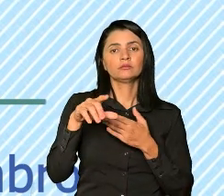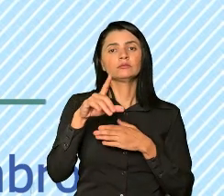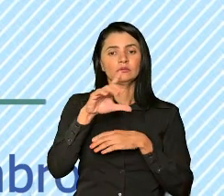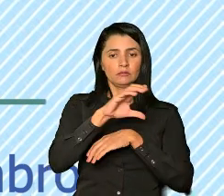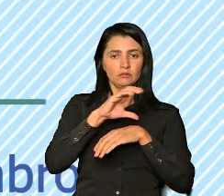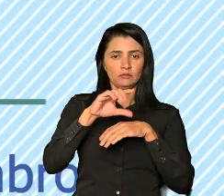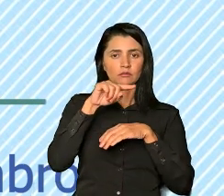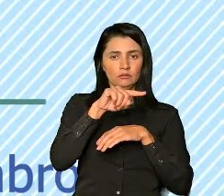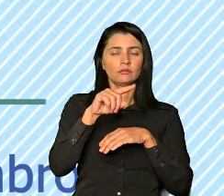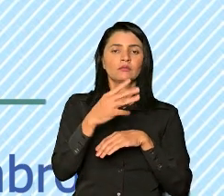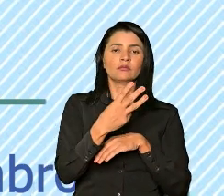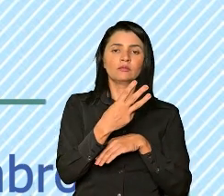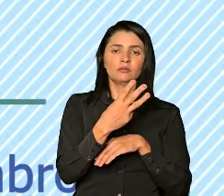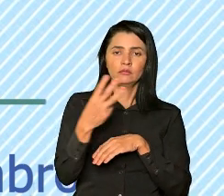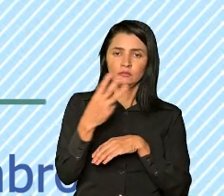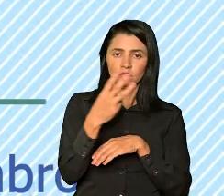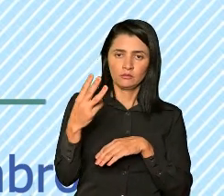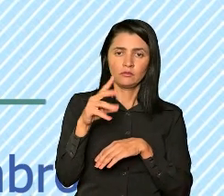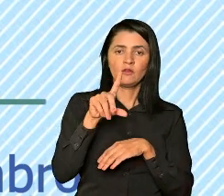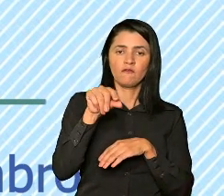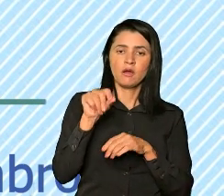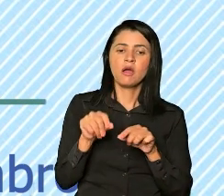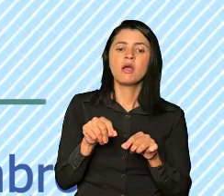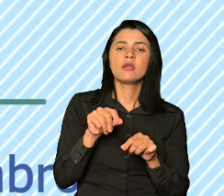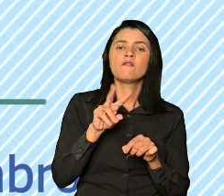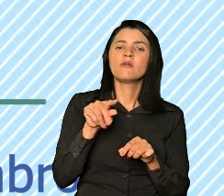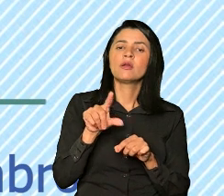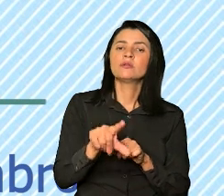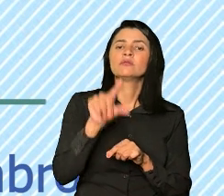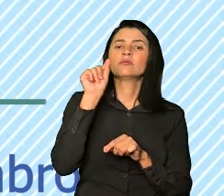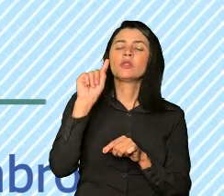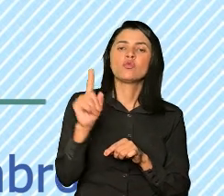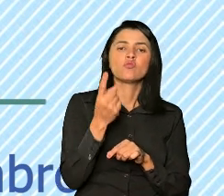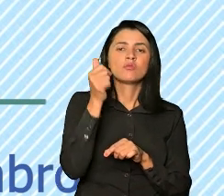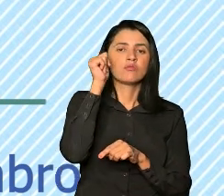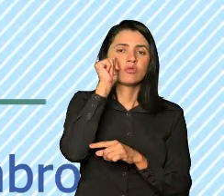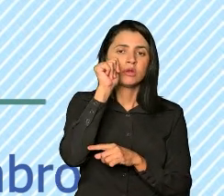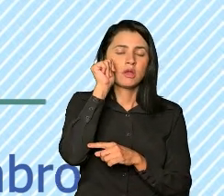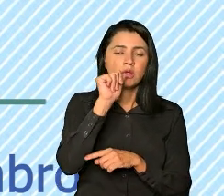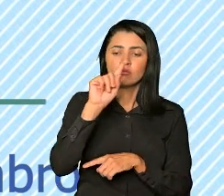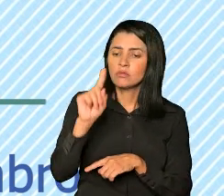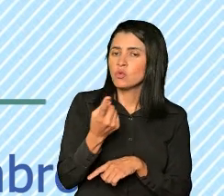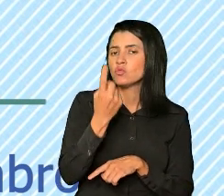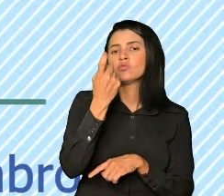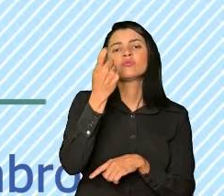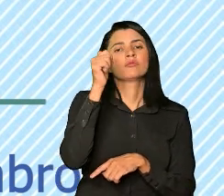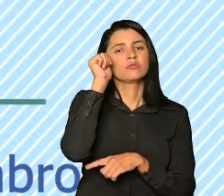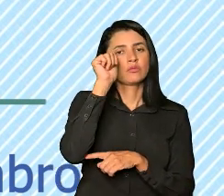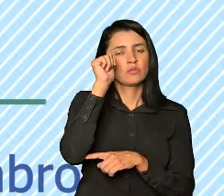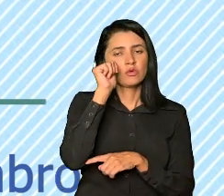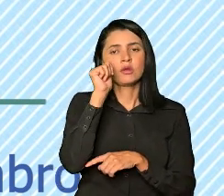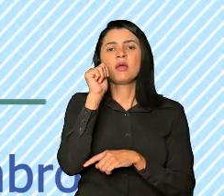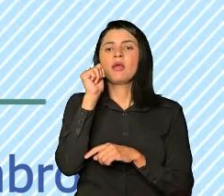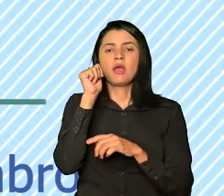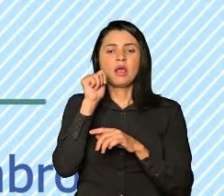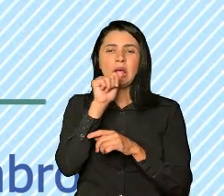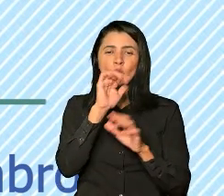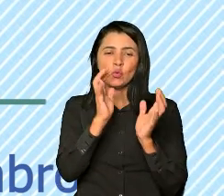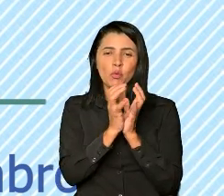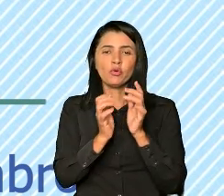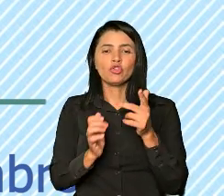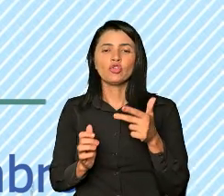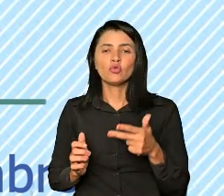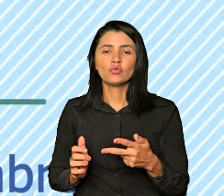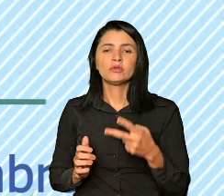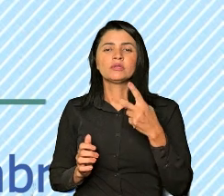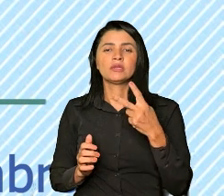de 33 vai eleger apenas uma mulher em meio a